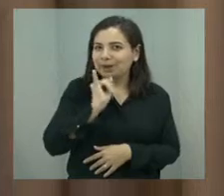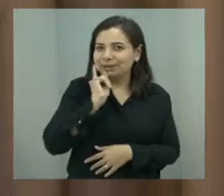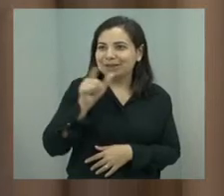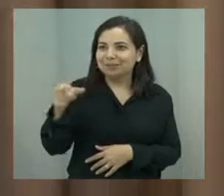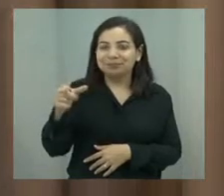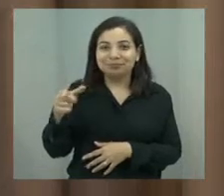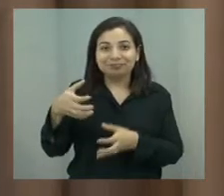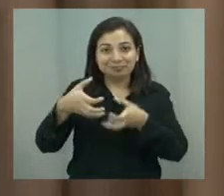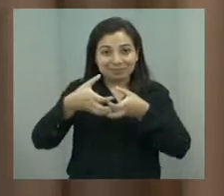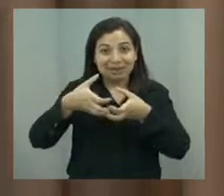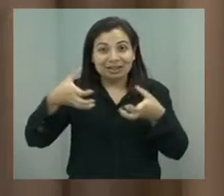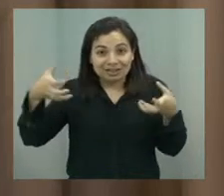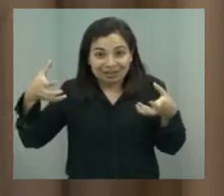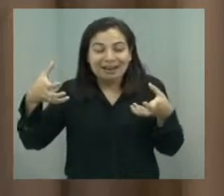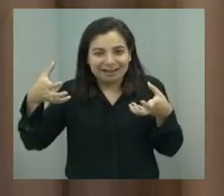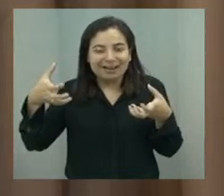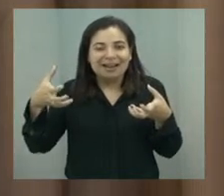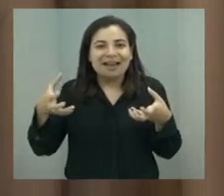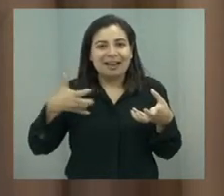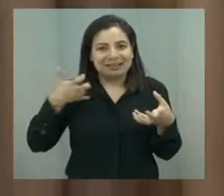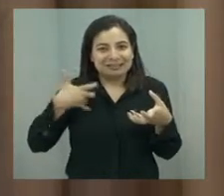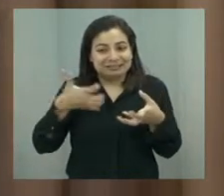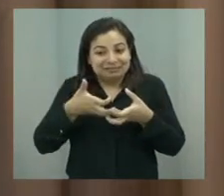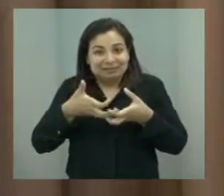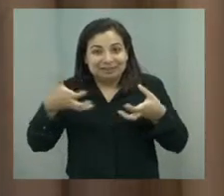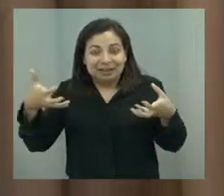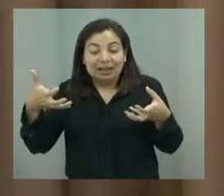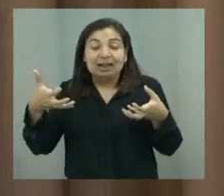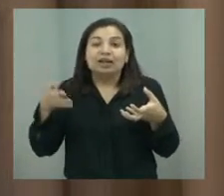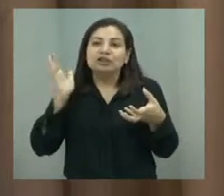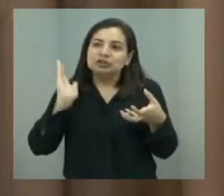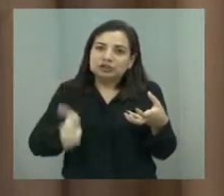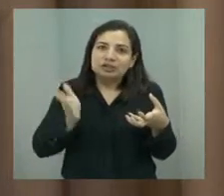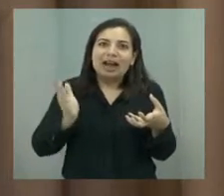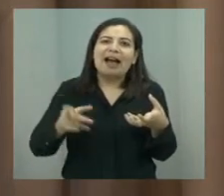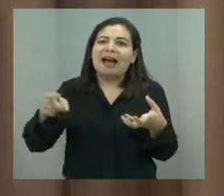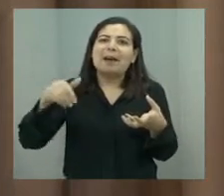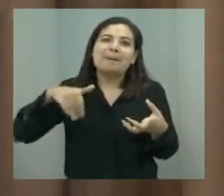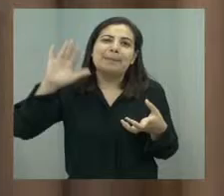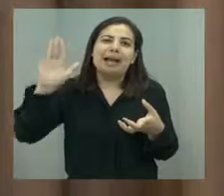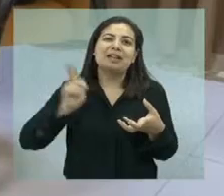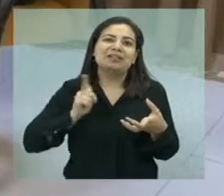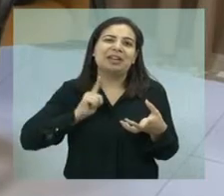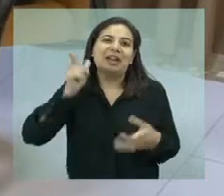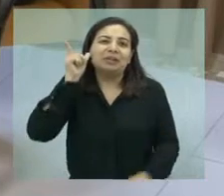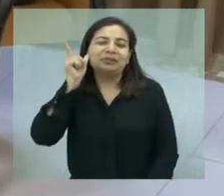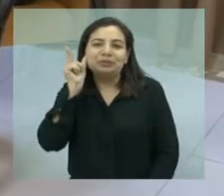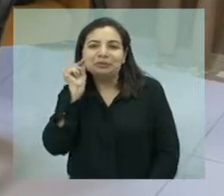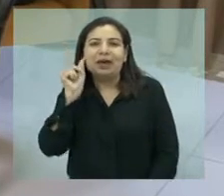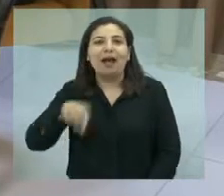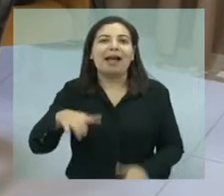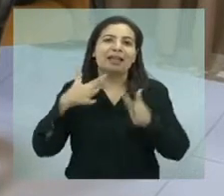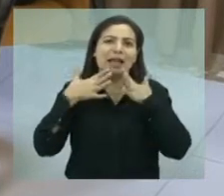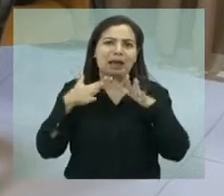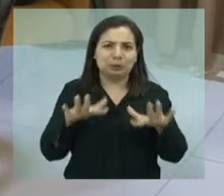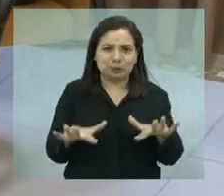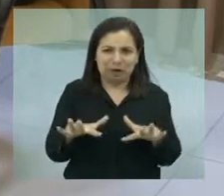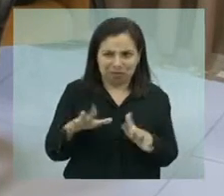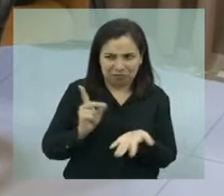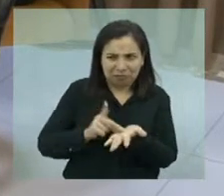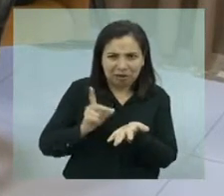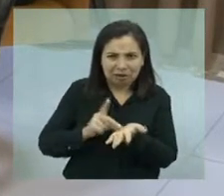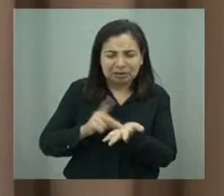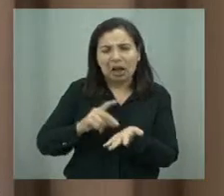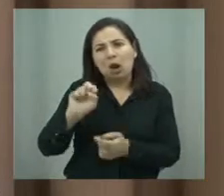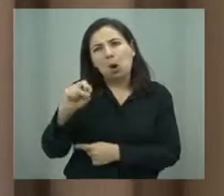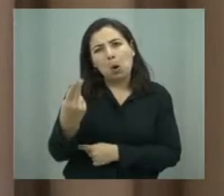idade é mais propício, tem sim essa questão da diminuição dessa audição. É fato isso,